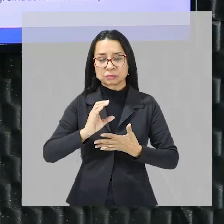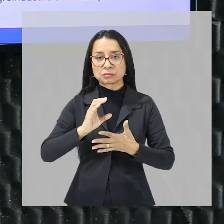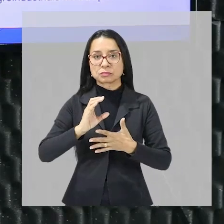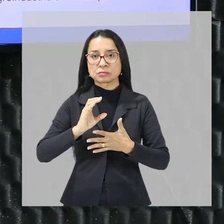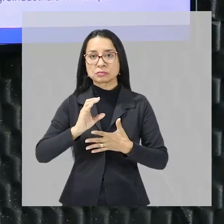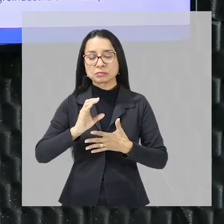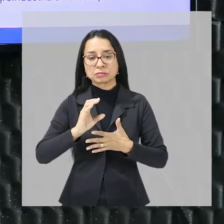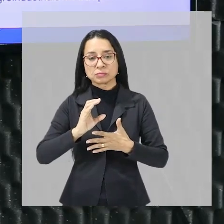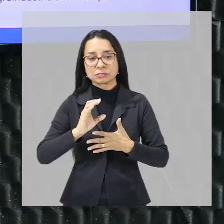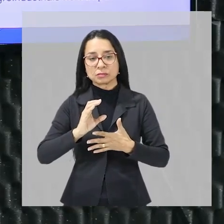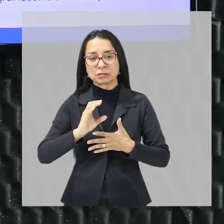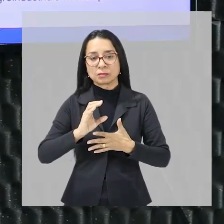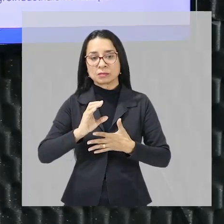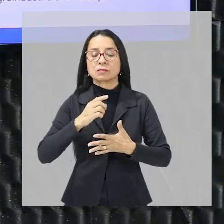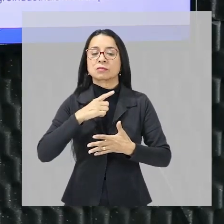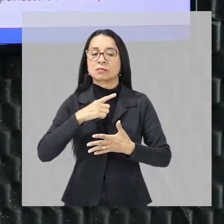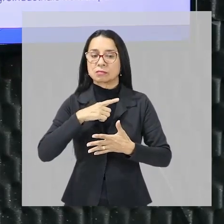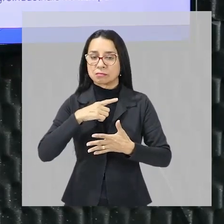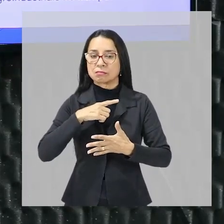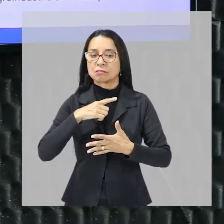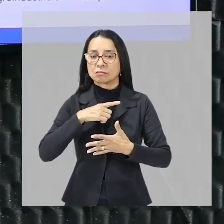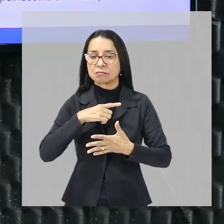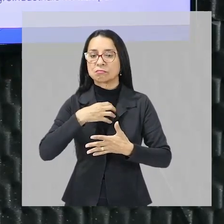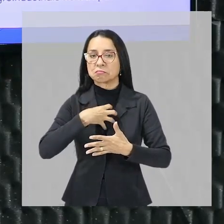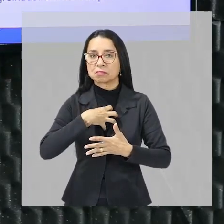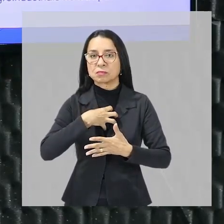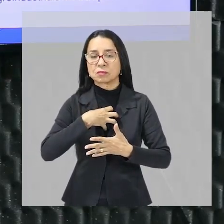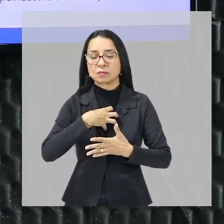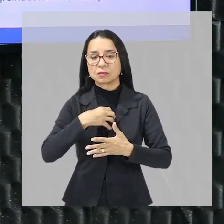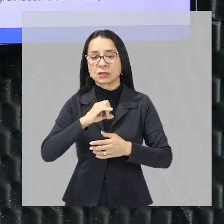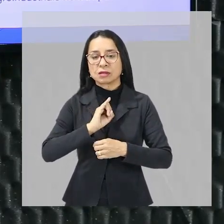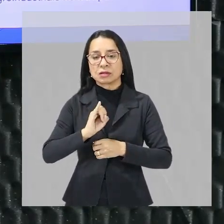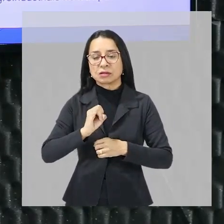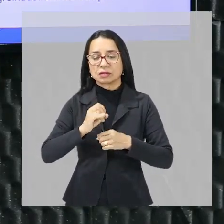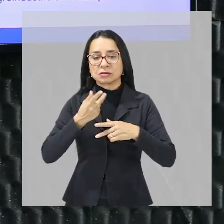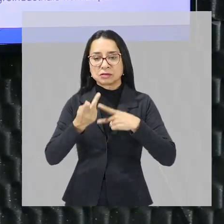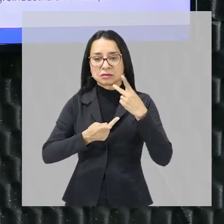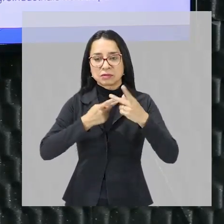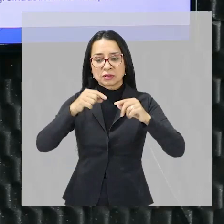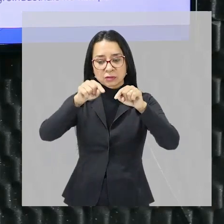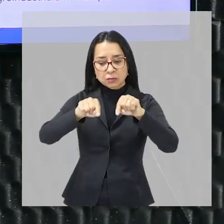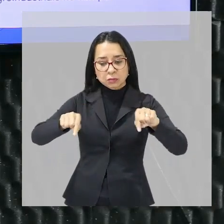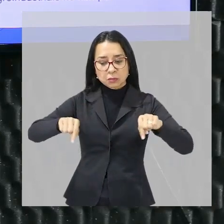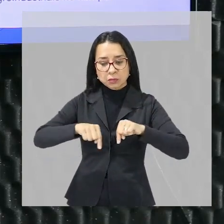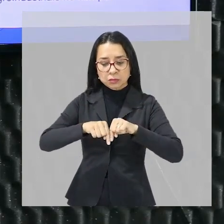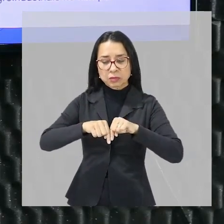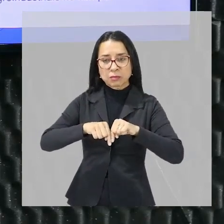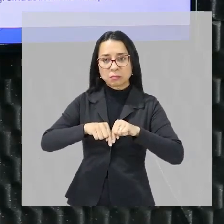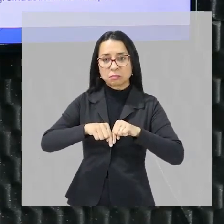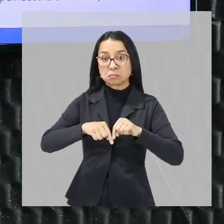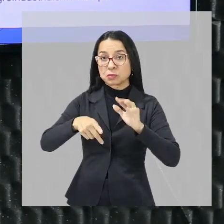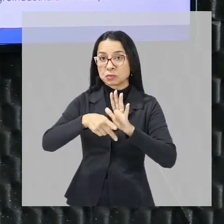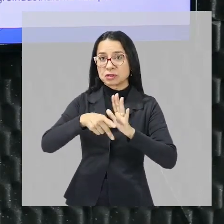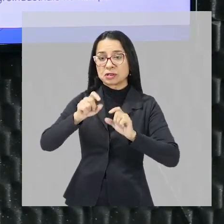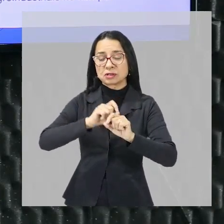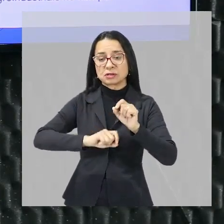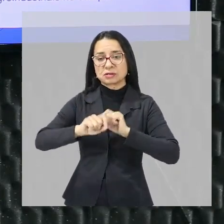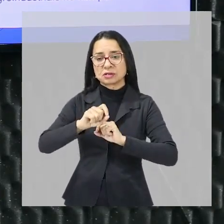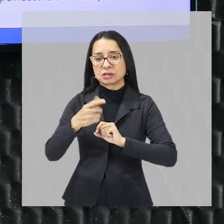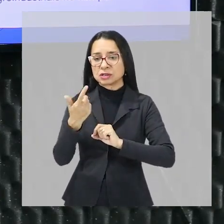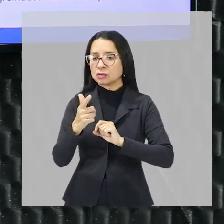espaços improdutivos. Aí faz sentido. Se a gente está falando de um latifúndio, de uma grande propriedade que é improdutiva, olha o